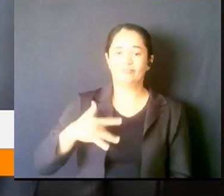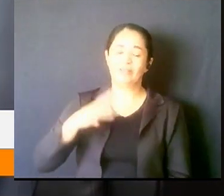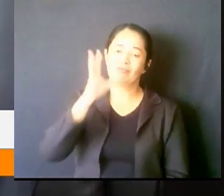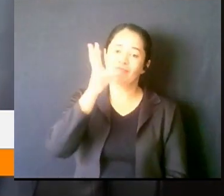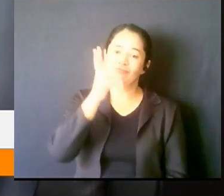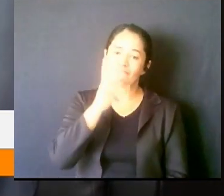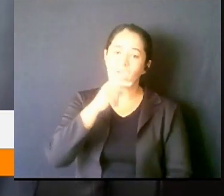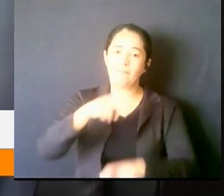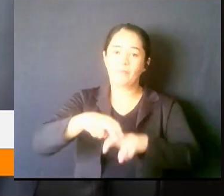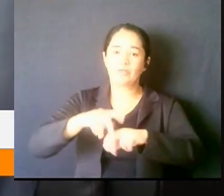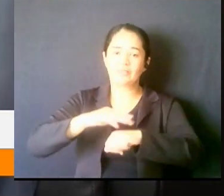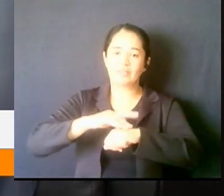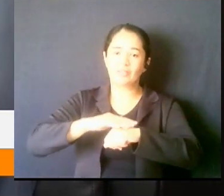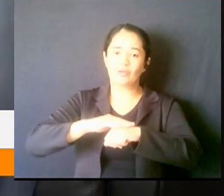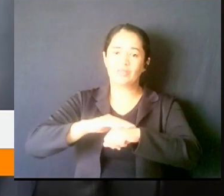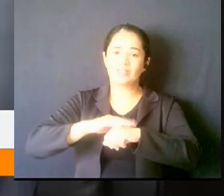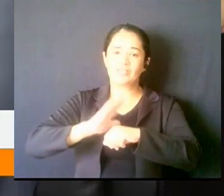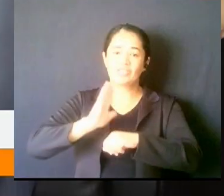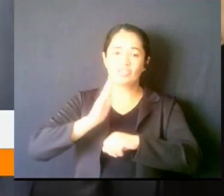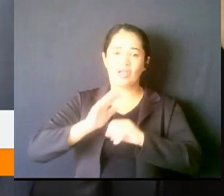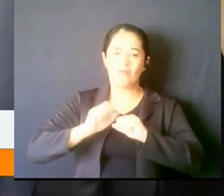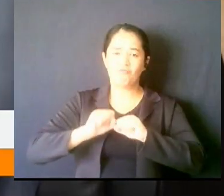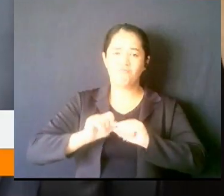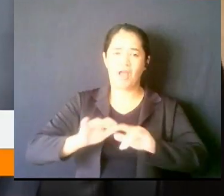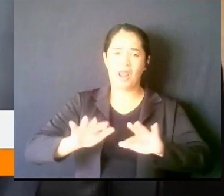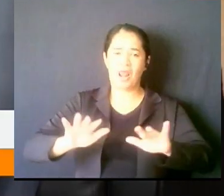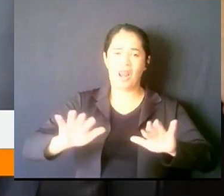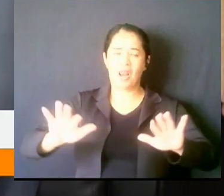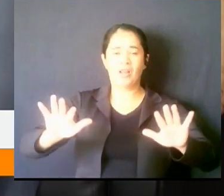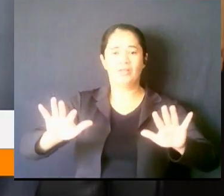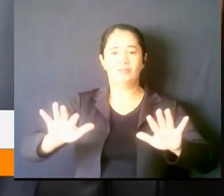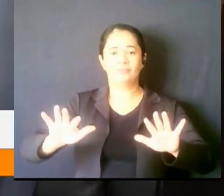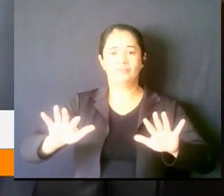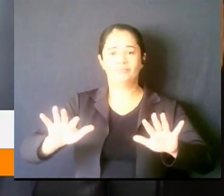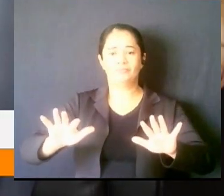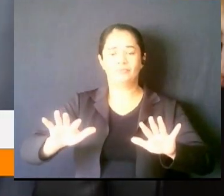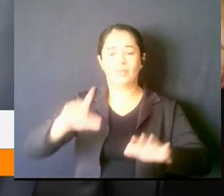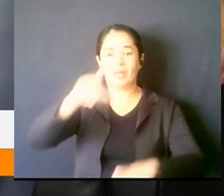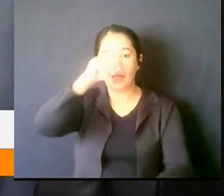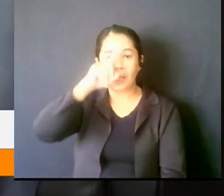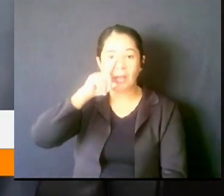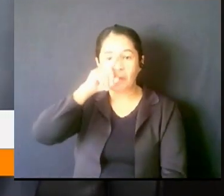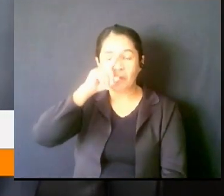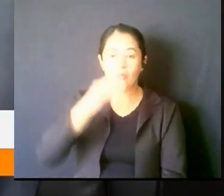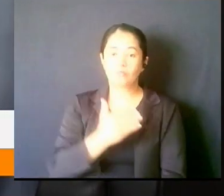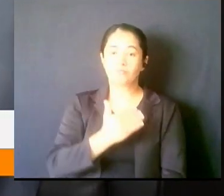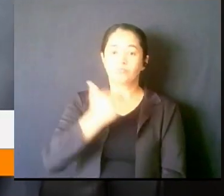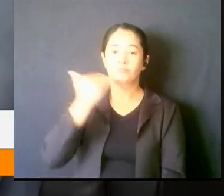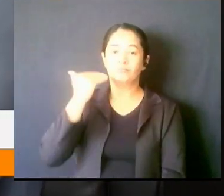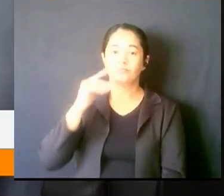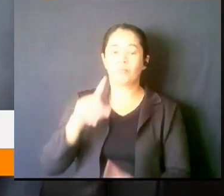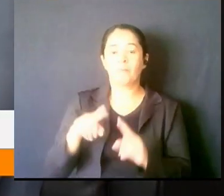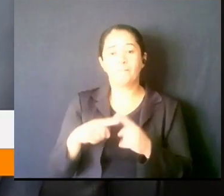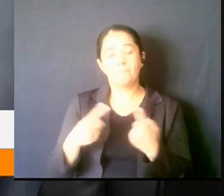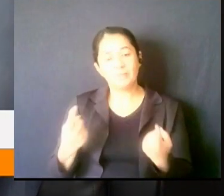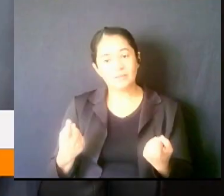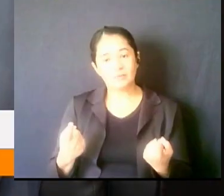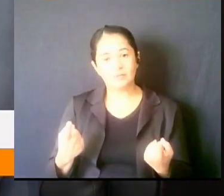e traz uma complicação maior. Então isso aumenta o risco de mortalidade para ela. Mas fora isso, as